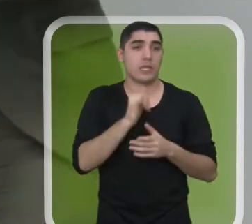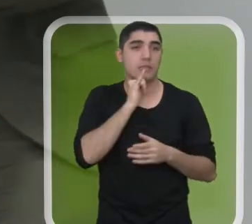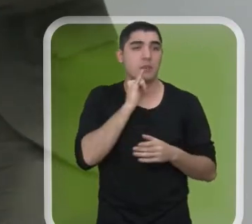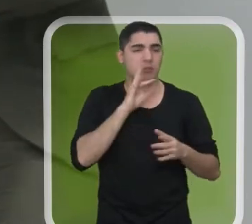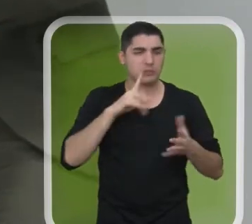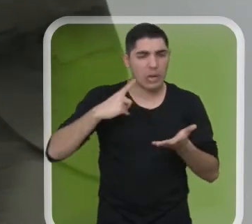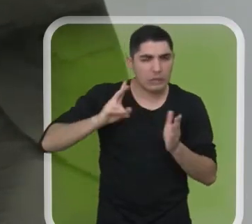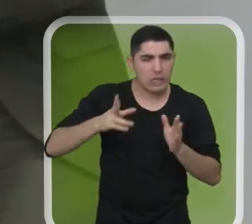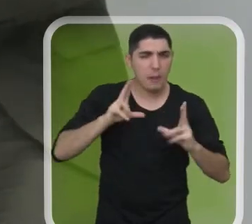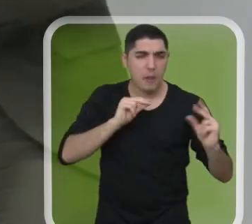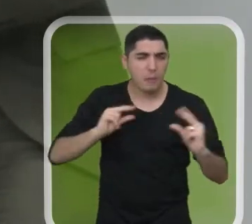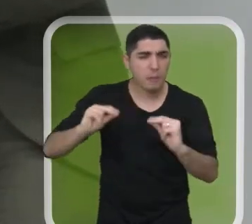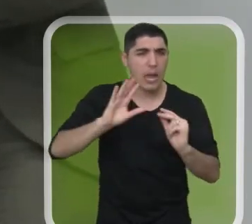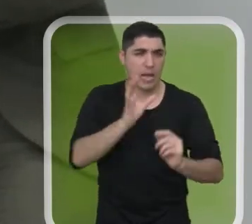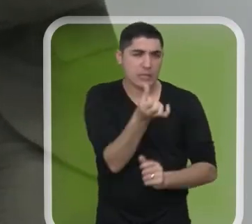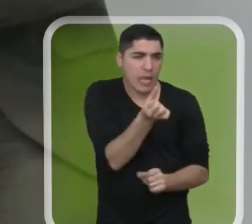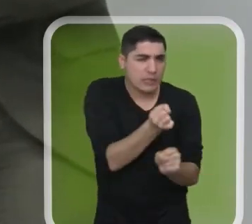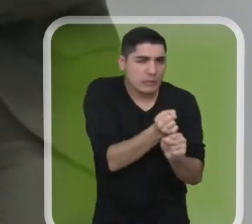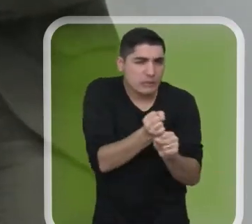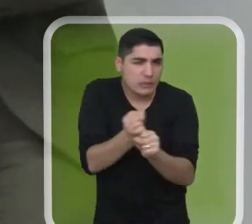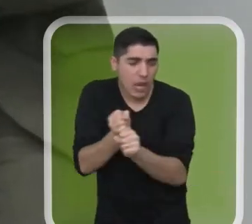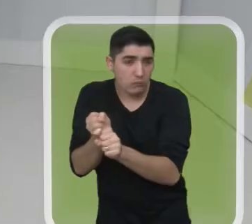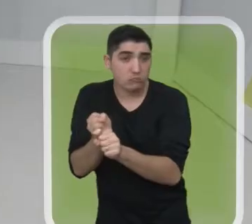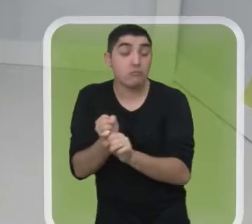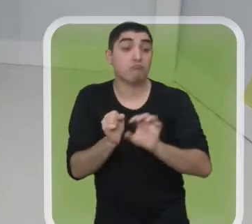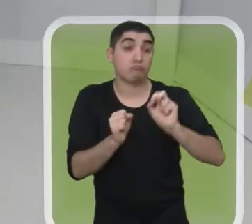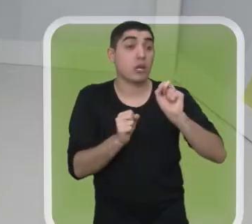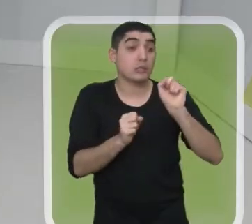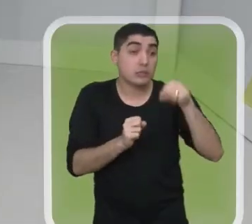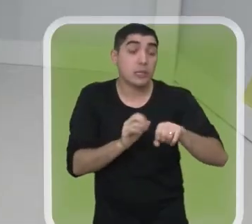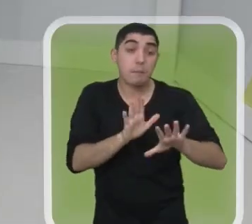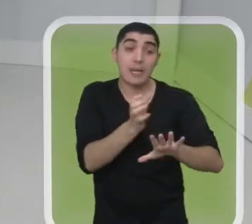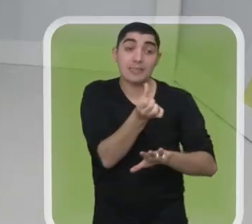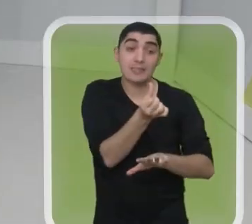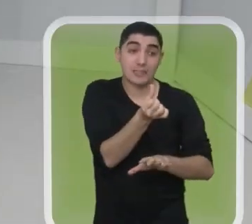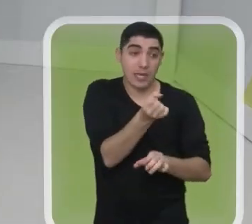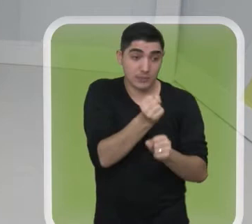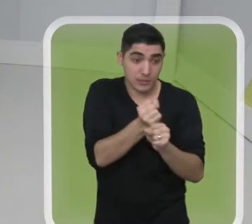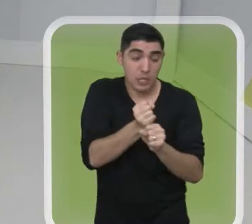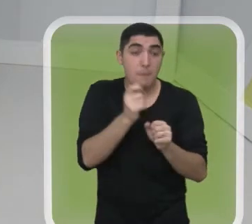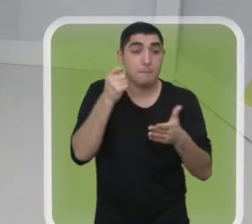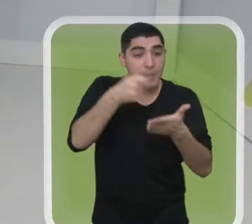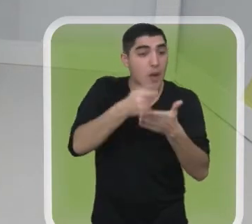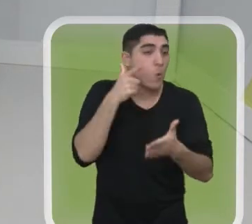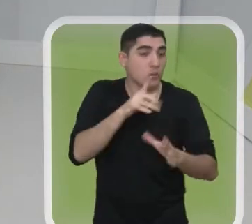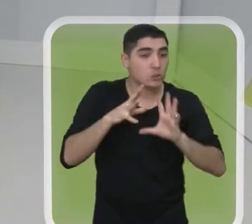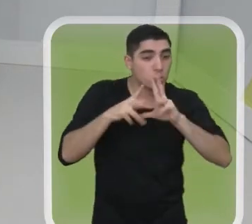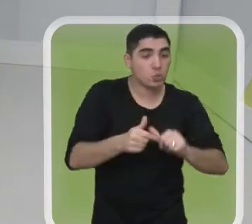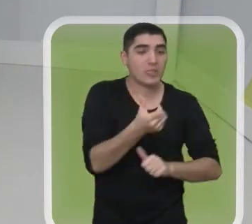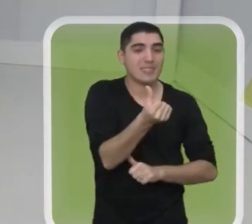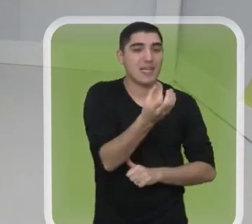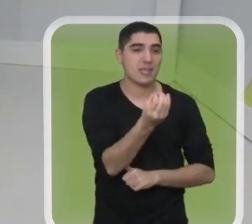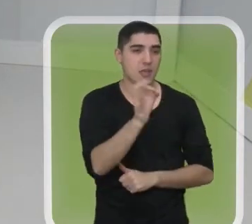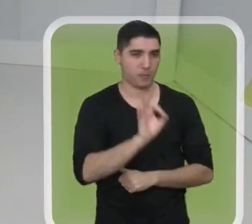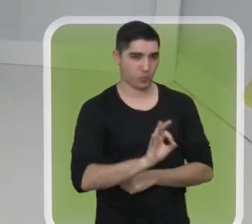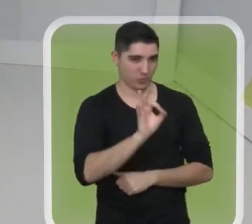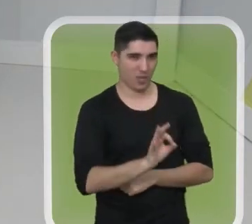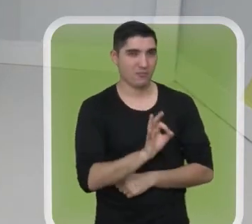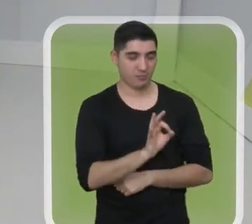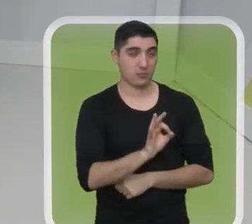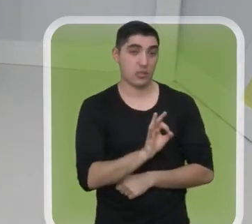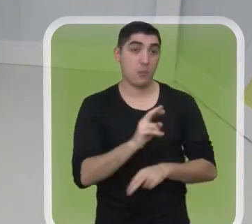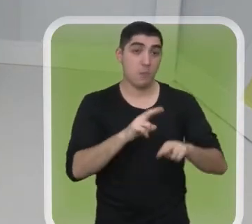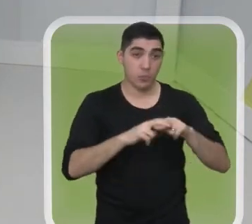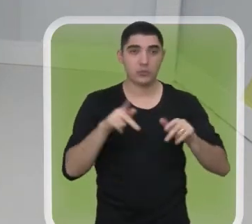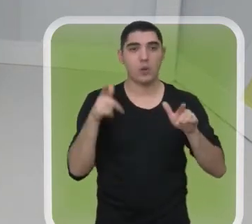Ah, são 6 anos. São 6 anos para cumprir 60% desse plano de amortização. Então você tem um plano para quitar o passivo e para ter um